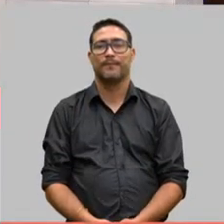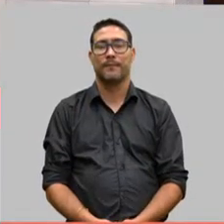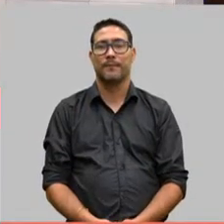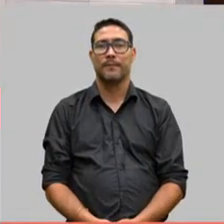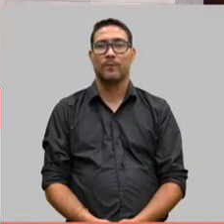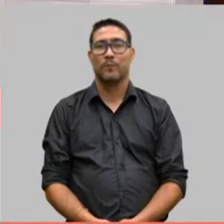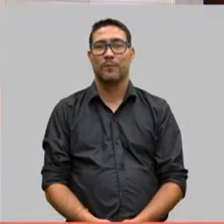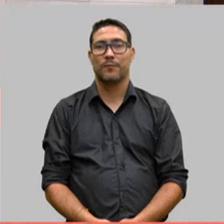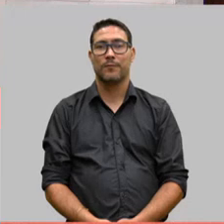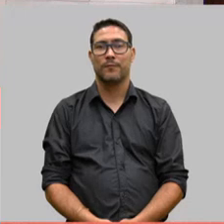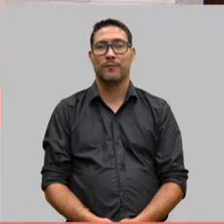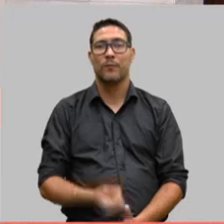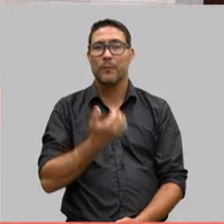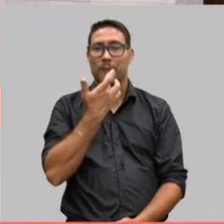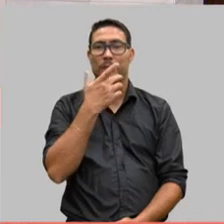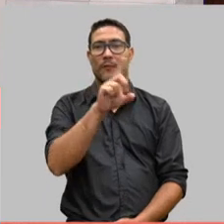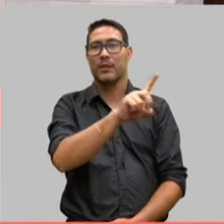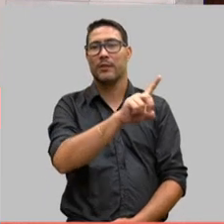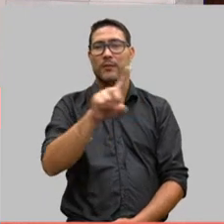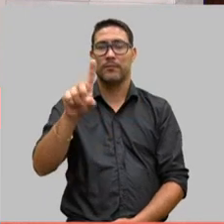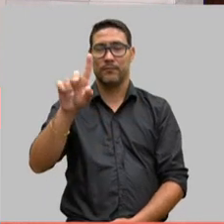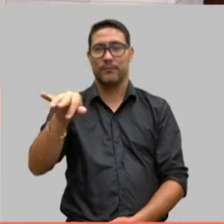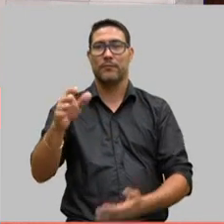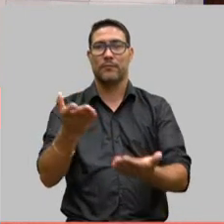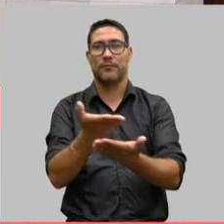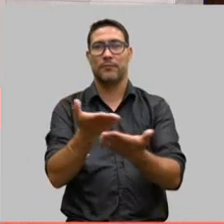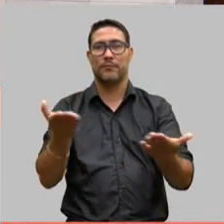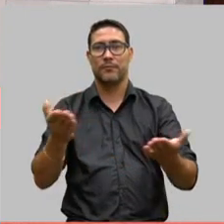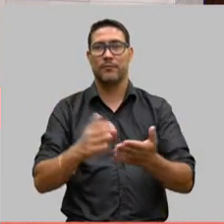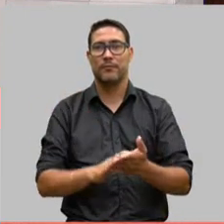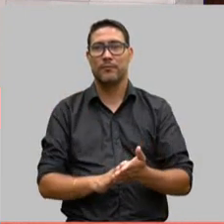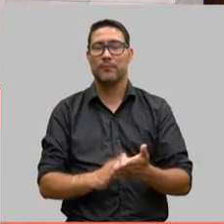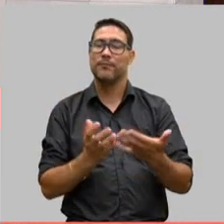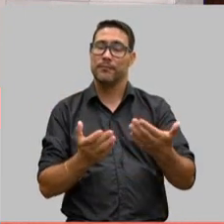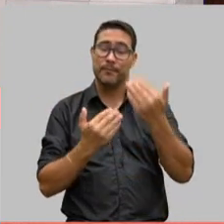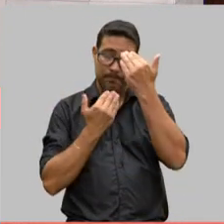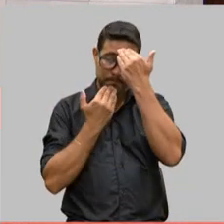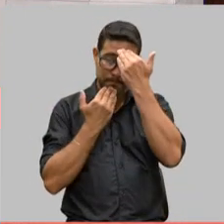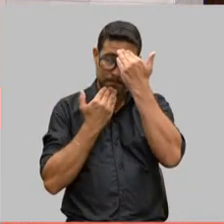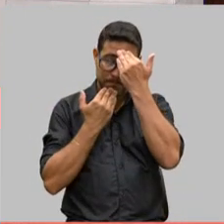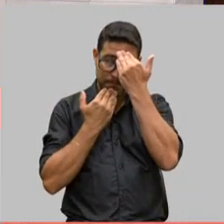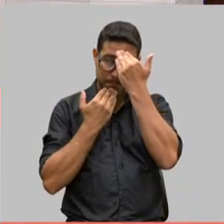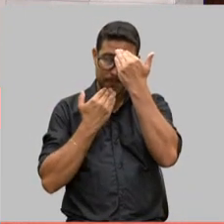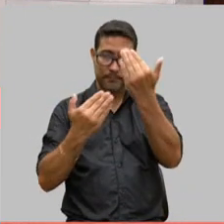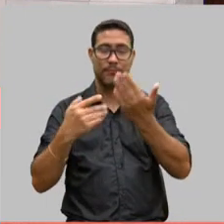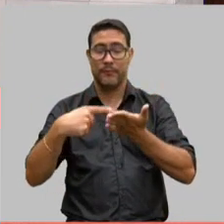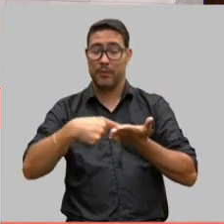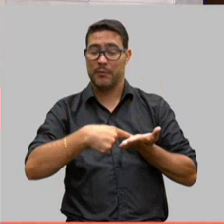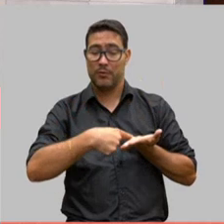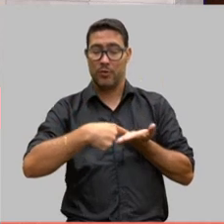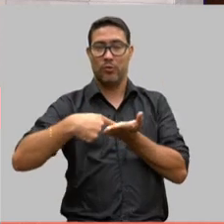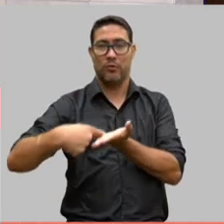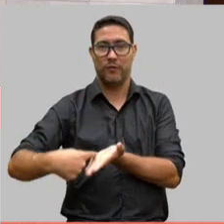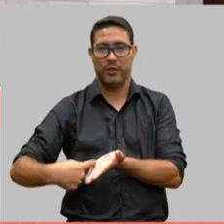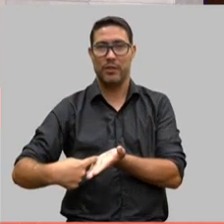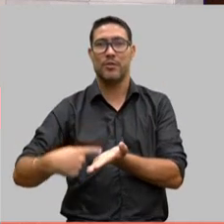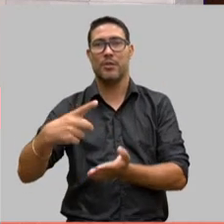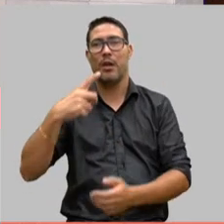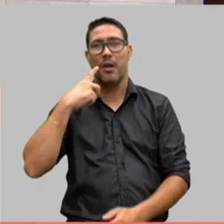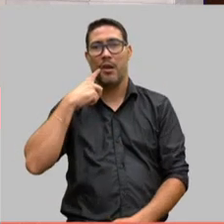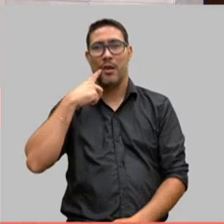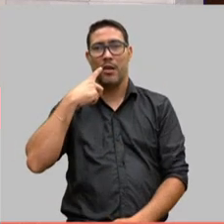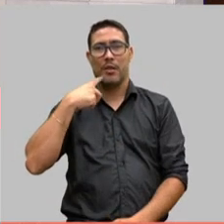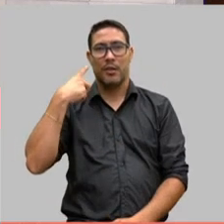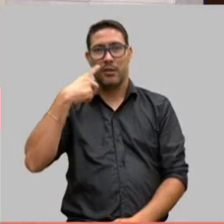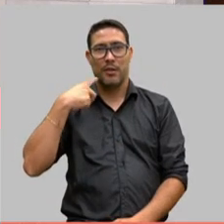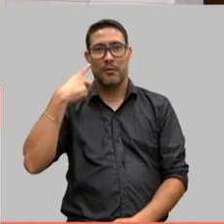Bom dia a todos. Eu gostaria de agradecer aqui o convite, deputado Tadeuzinho, cumprimento